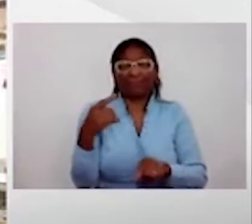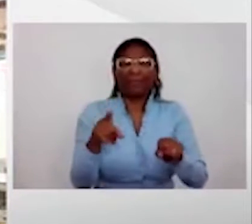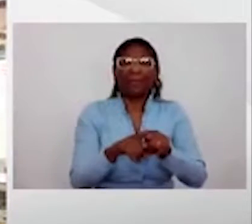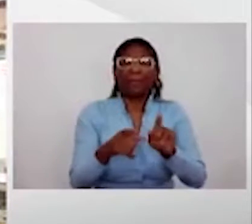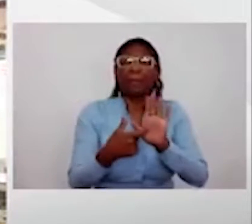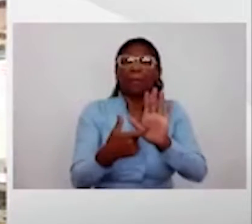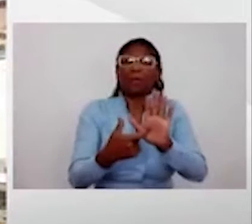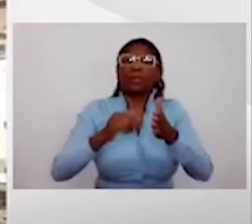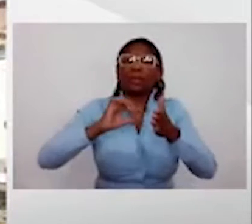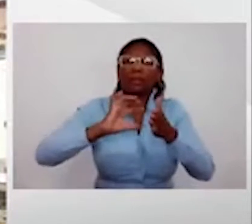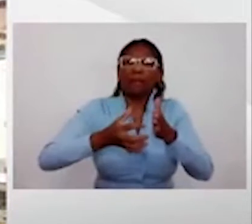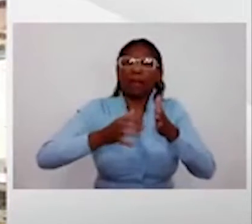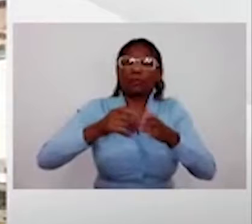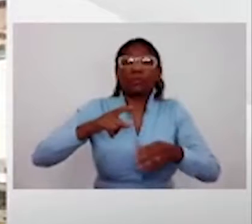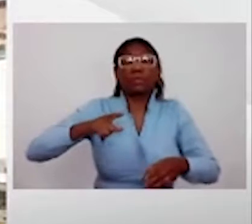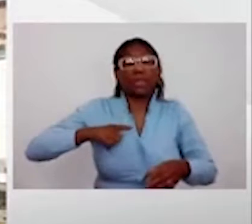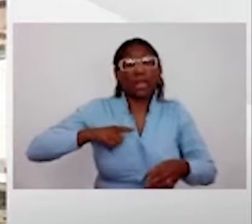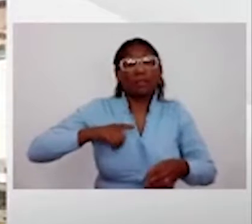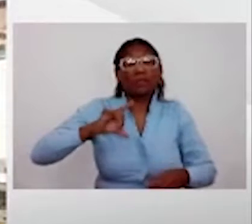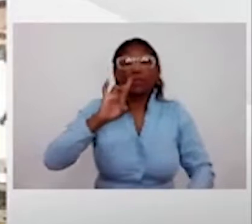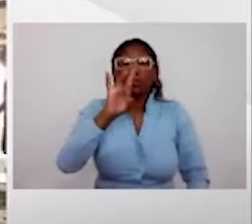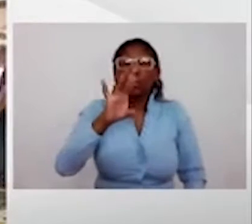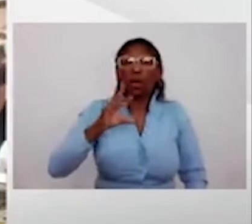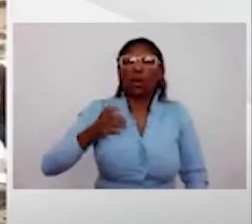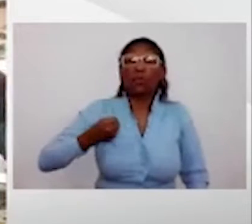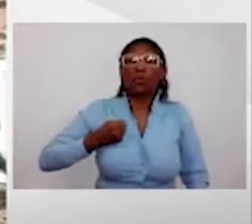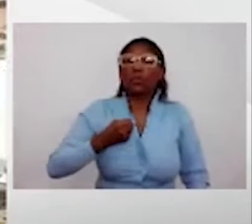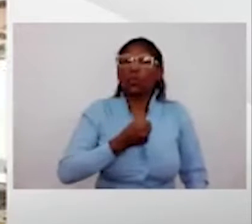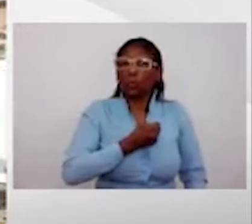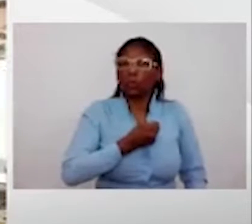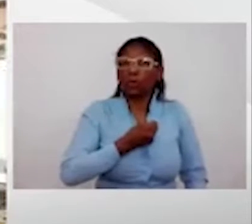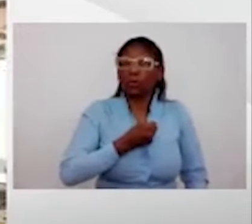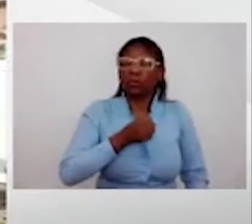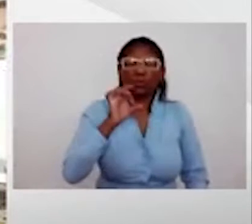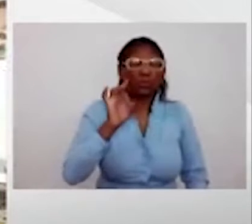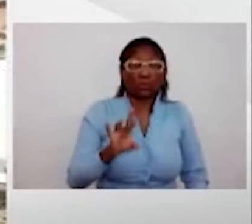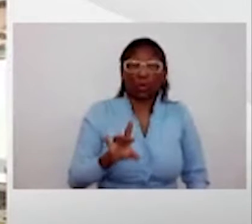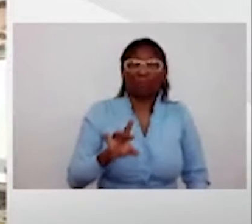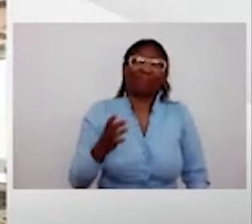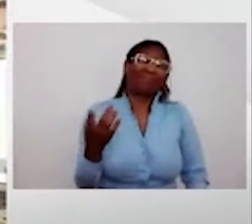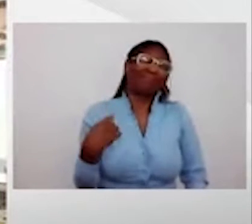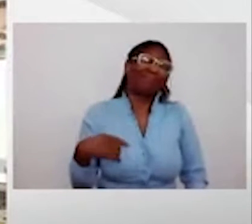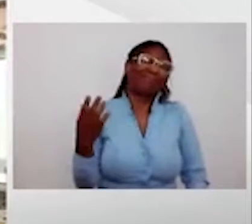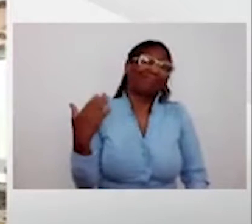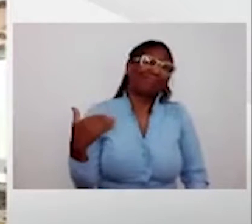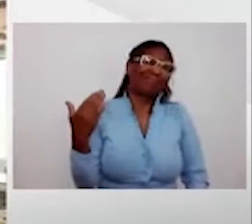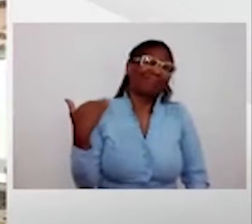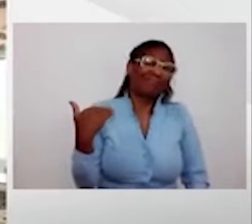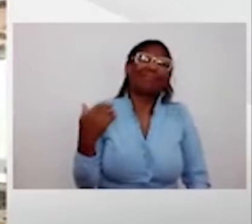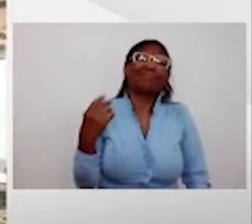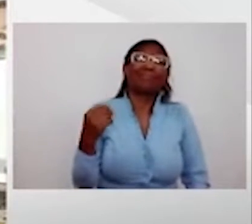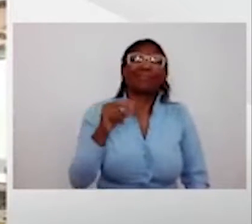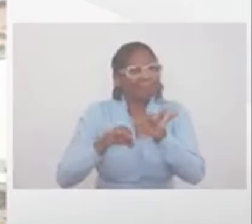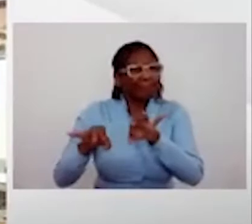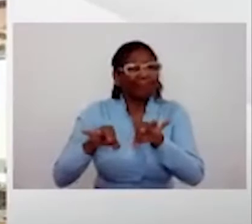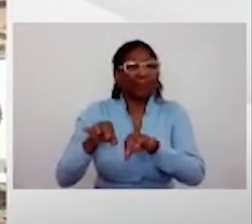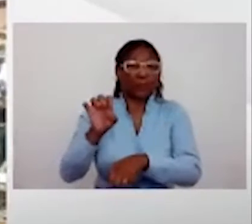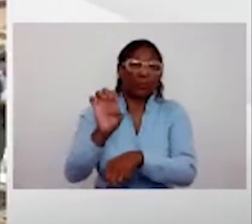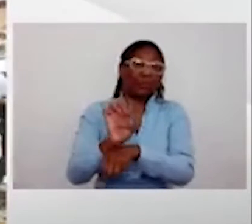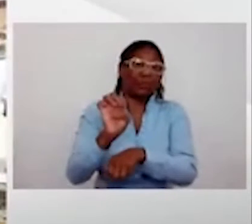aí, só tivemos um número, né, inferior a esse lá no ano de